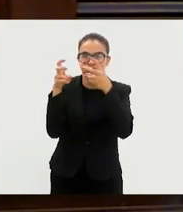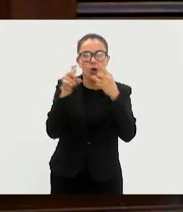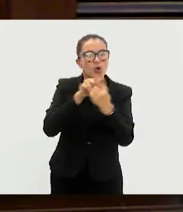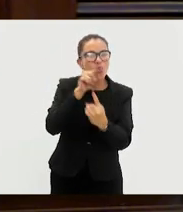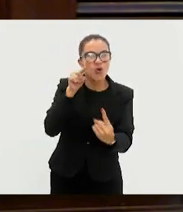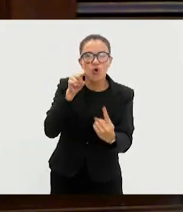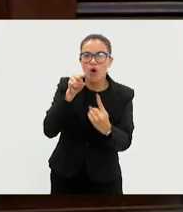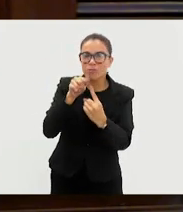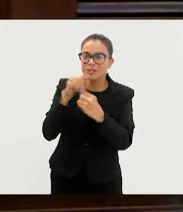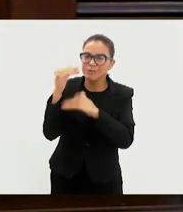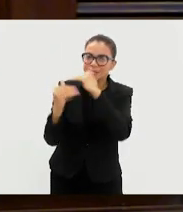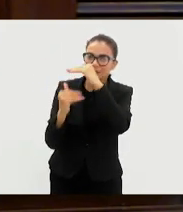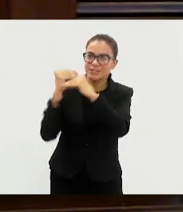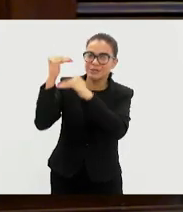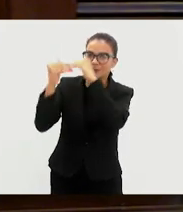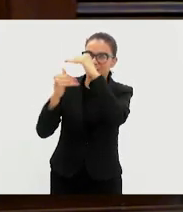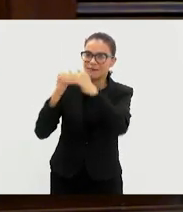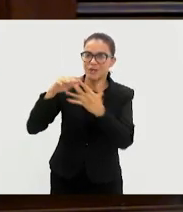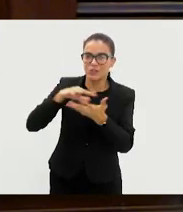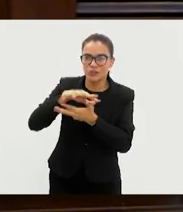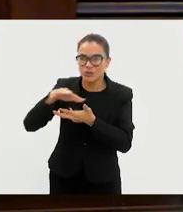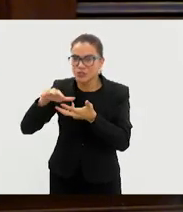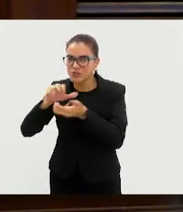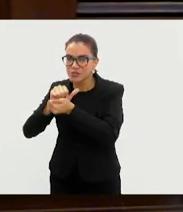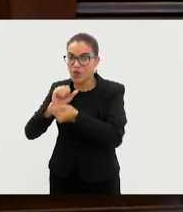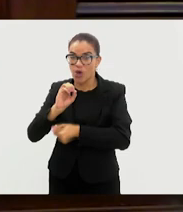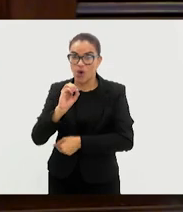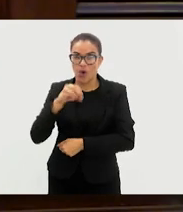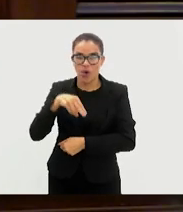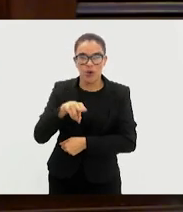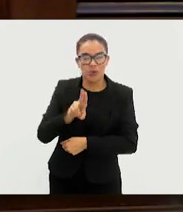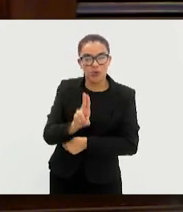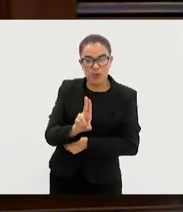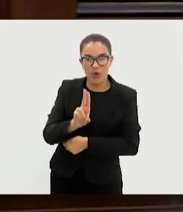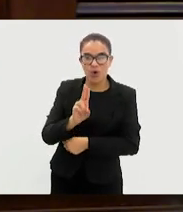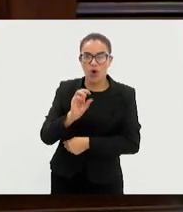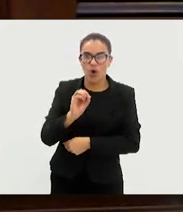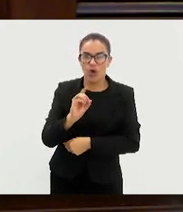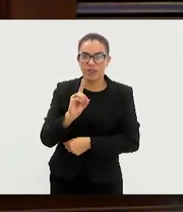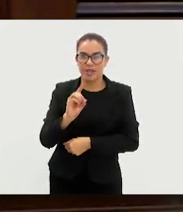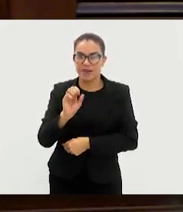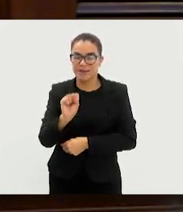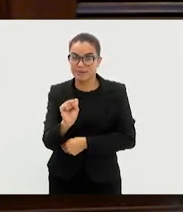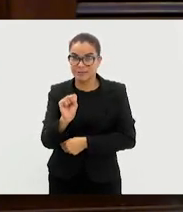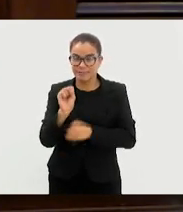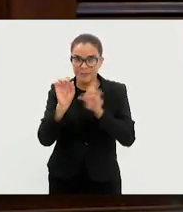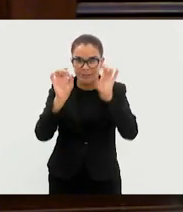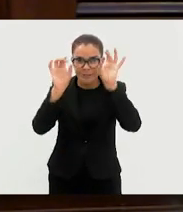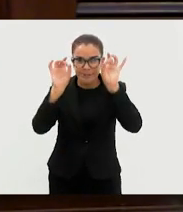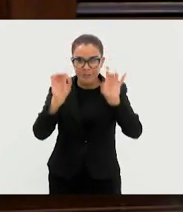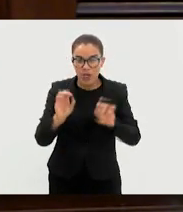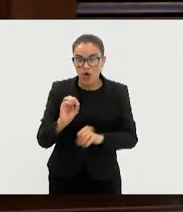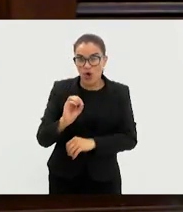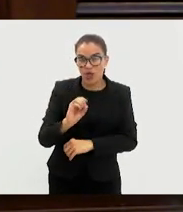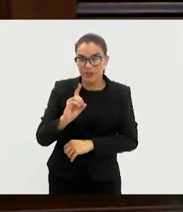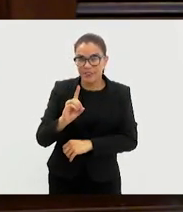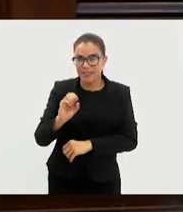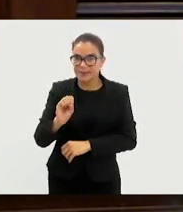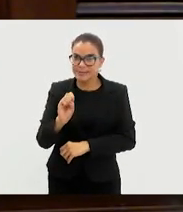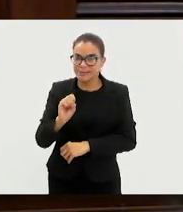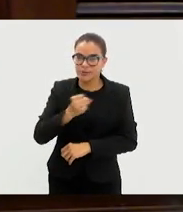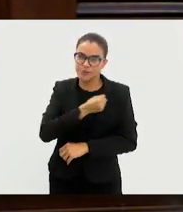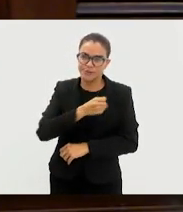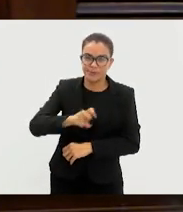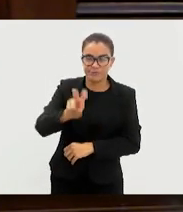de Desenvolvimento Sustentável da ONU, os ODSs, em especial o ODS-5, que